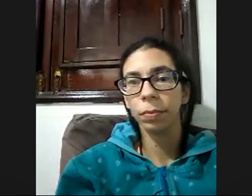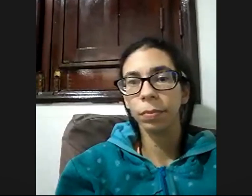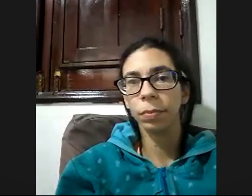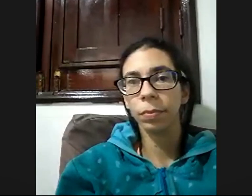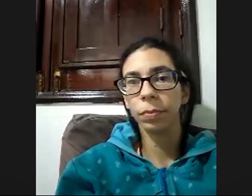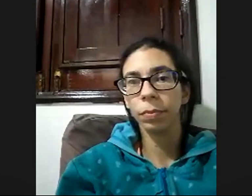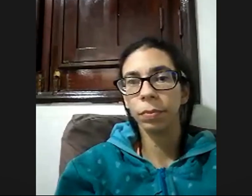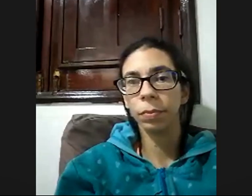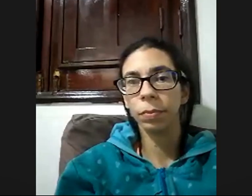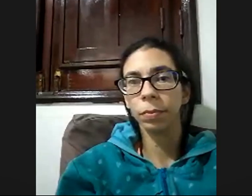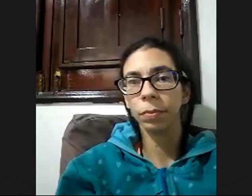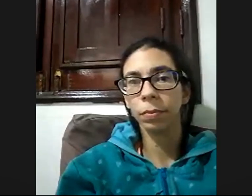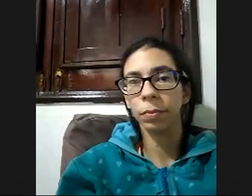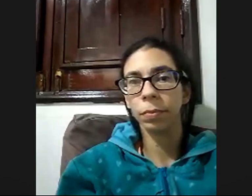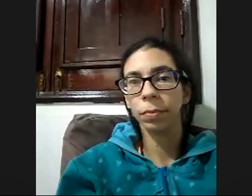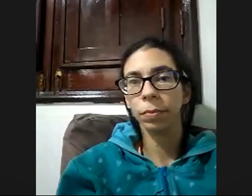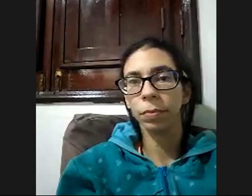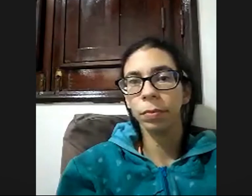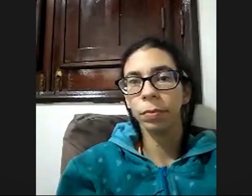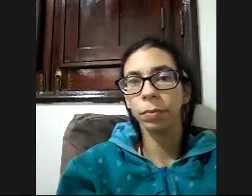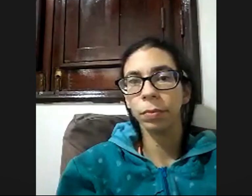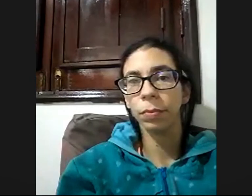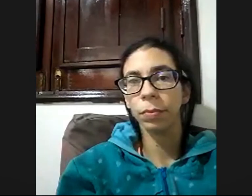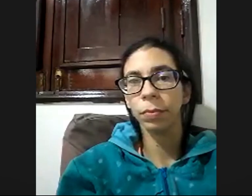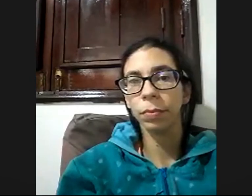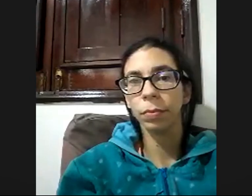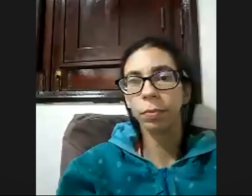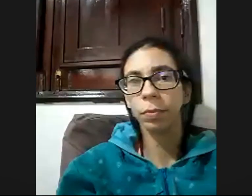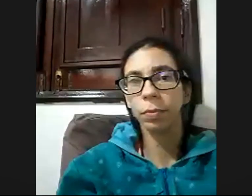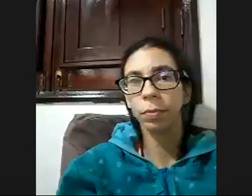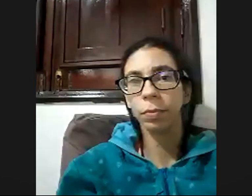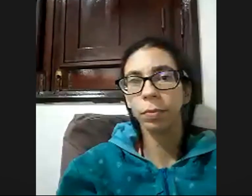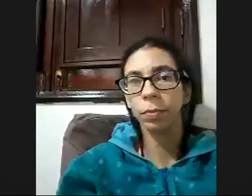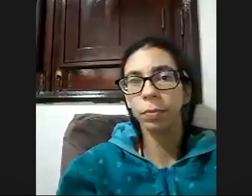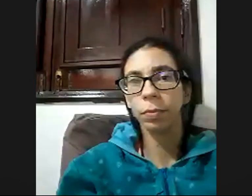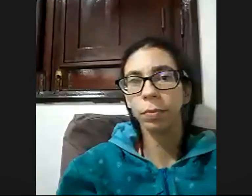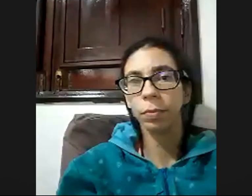ajudar também. Tem algum professor aí de letras também? É Rita, é?